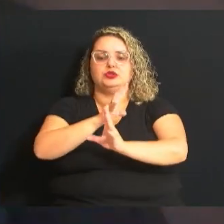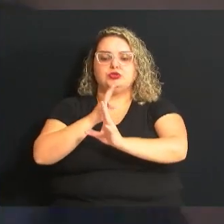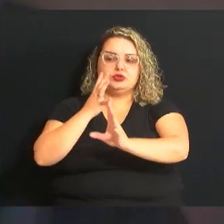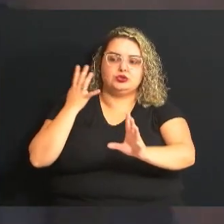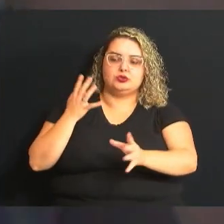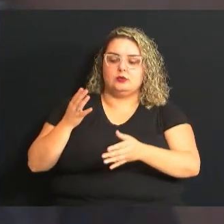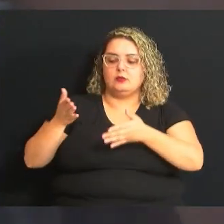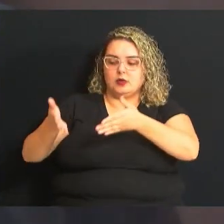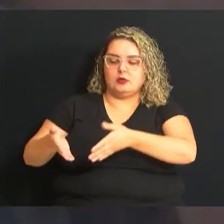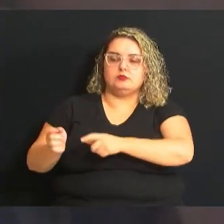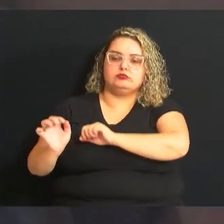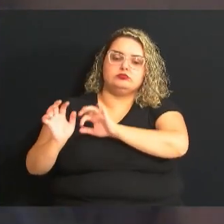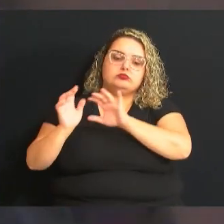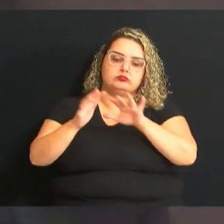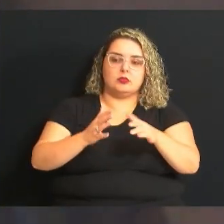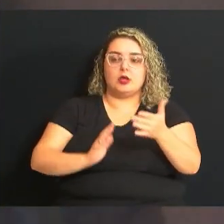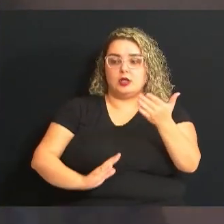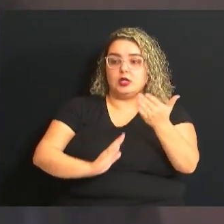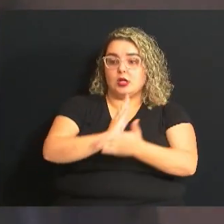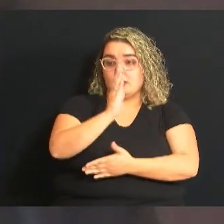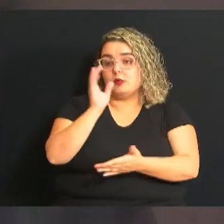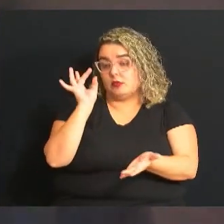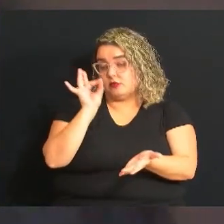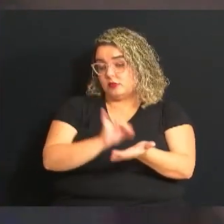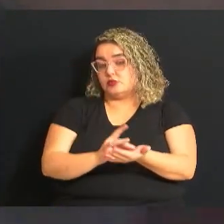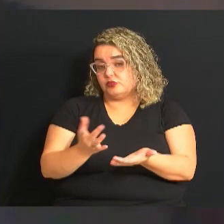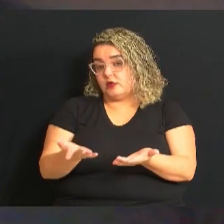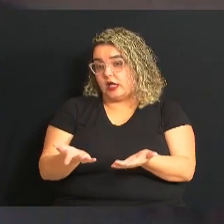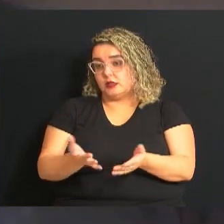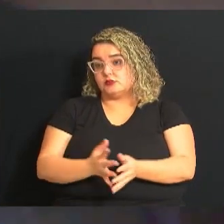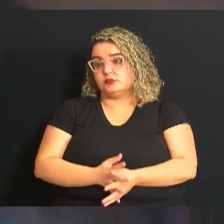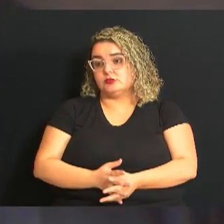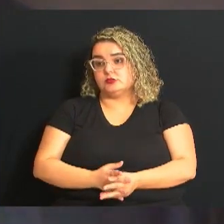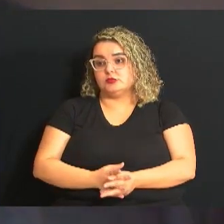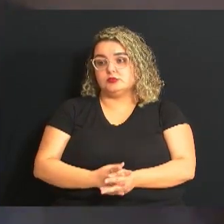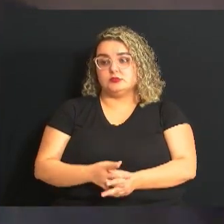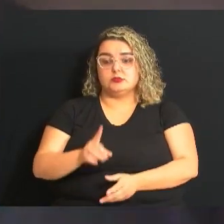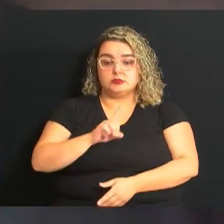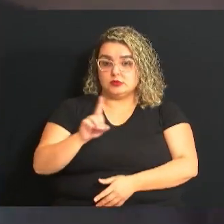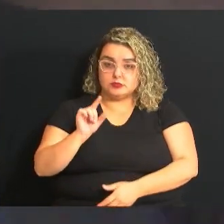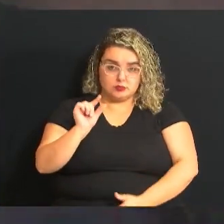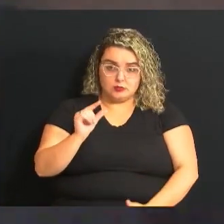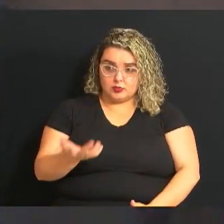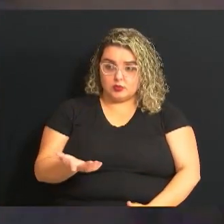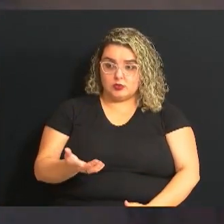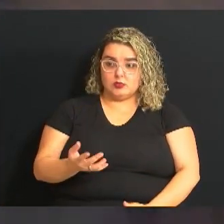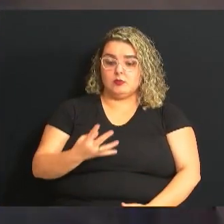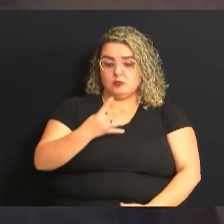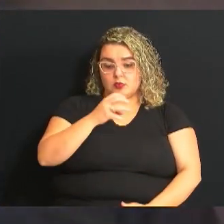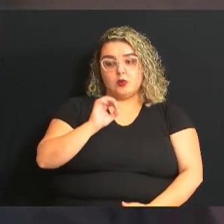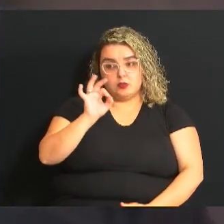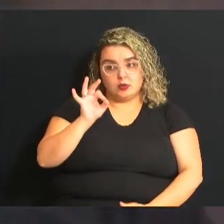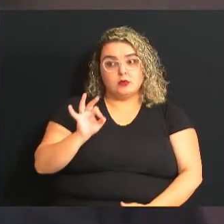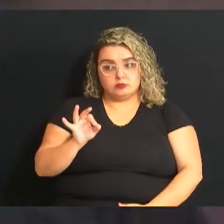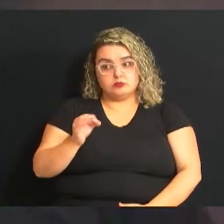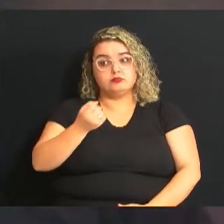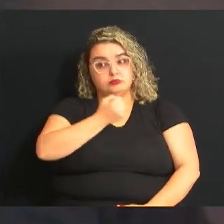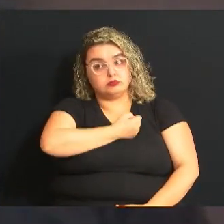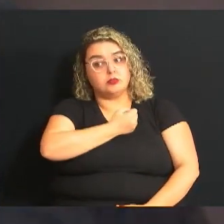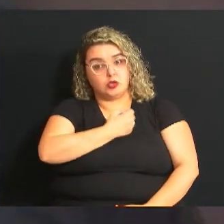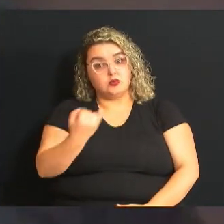Porque isso aliás, a educação como um todo não pode ser responsabilidade apenas